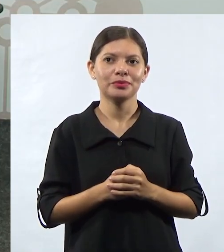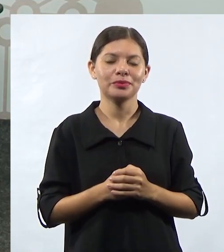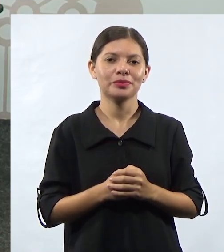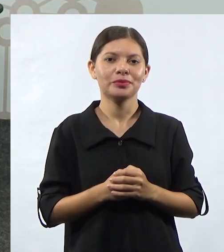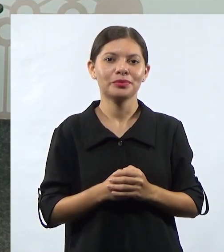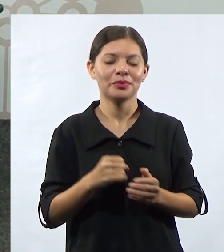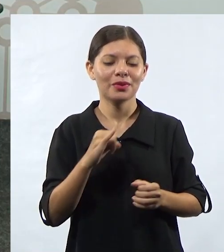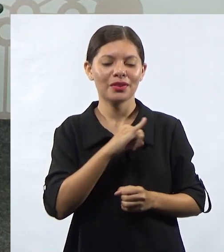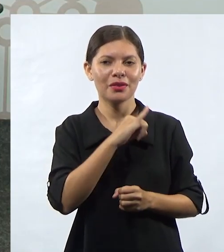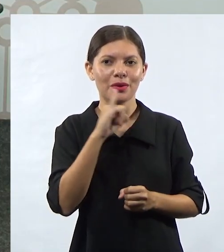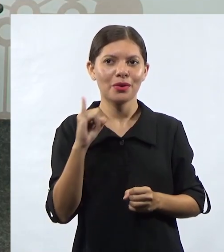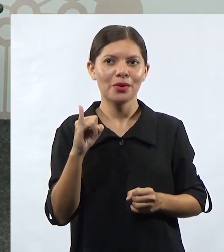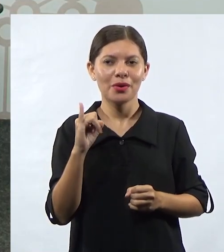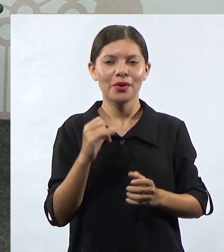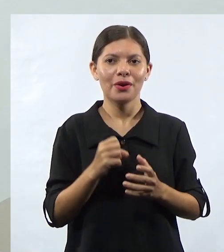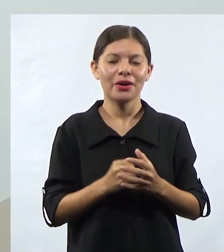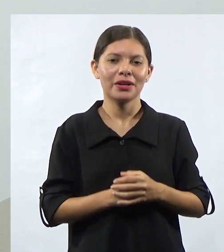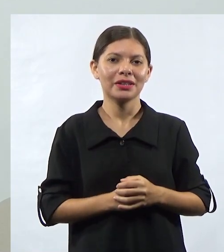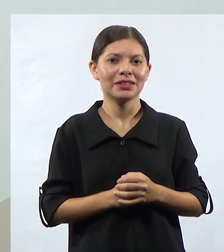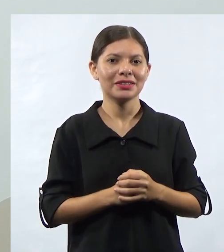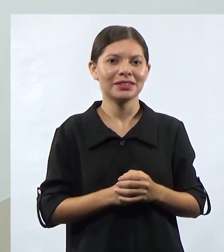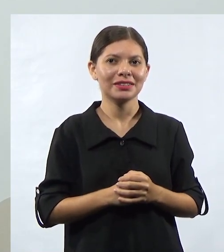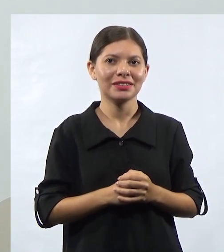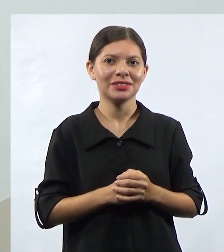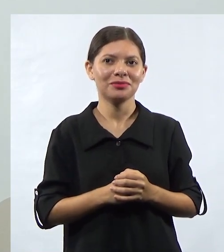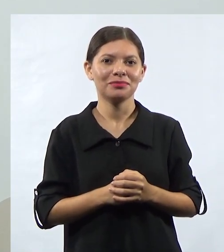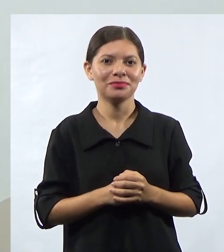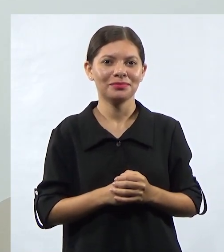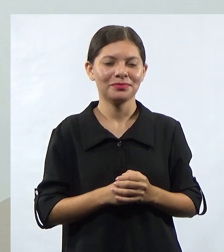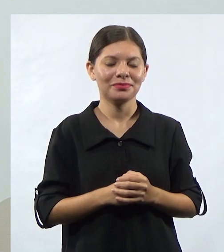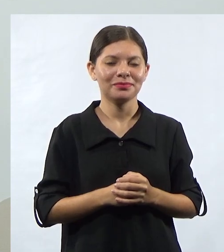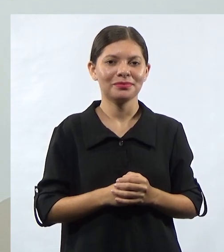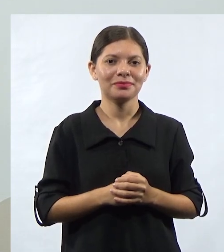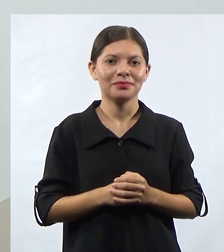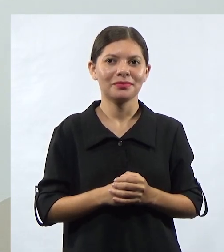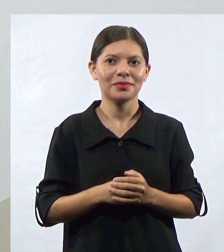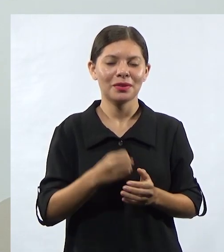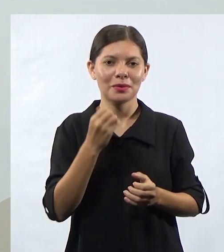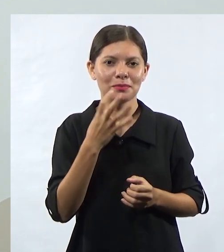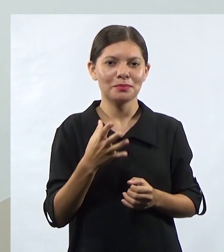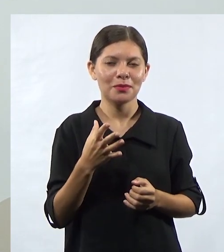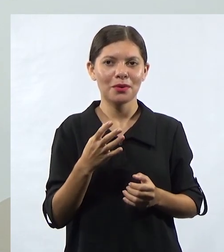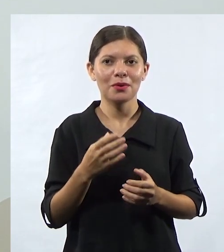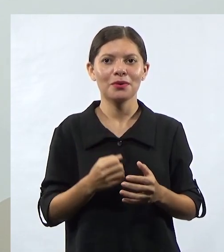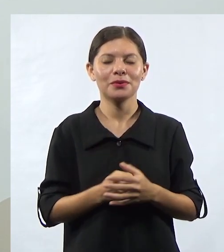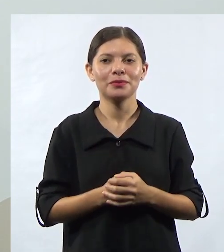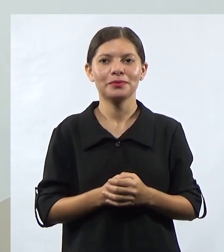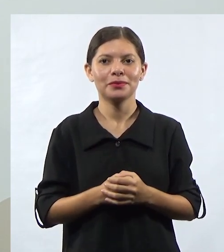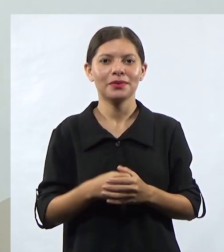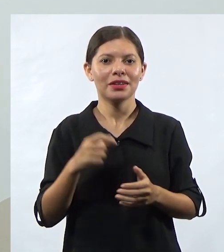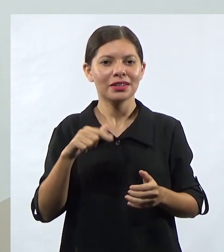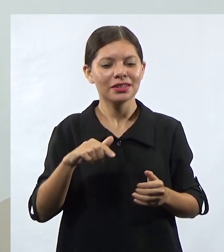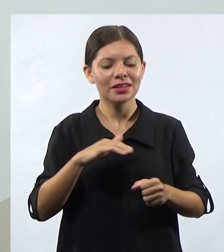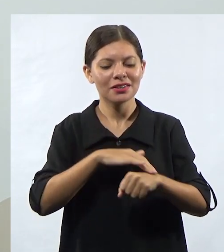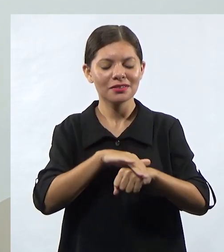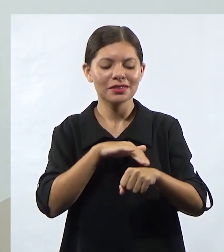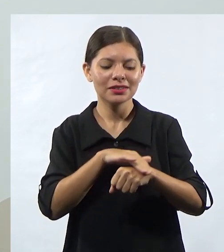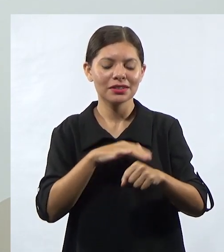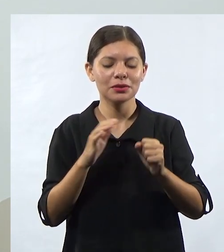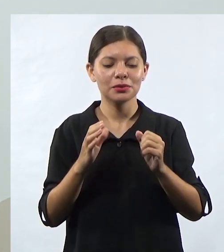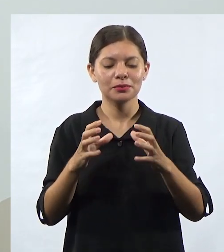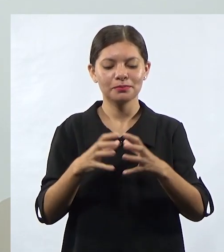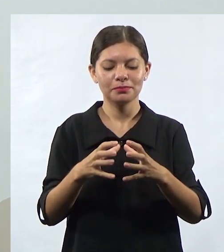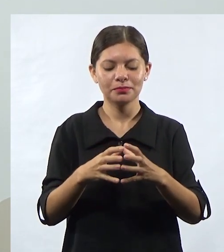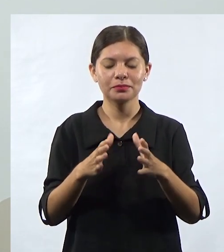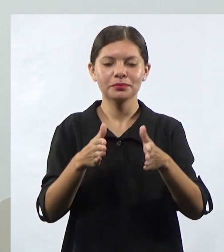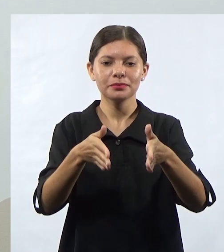Oi, Saulo, tudo bem? Saudações, pessoas, né? Vão estar com vocês conversando sobre grupo